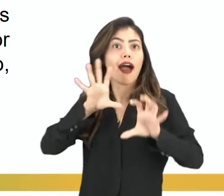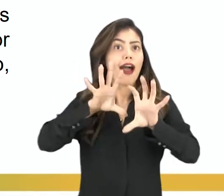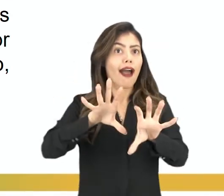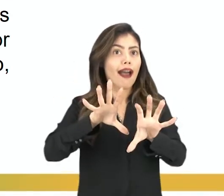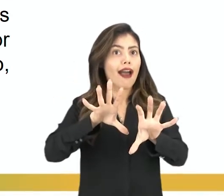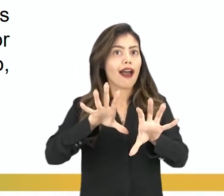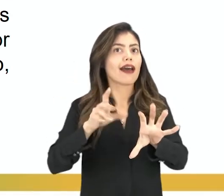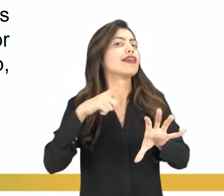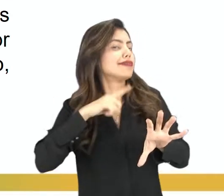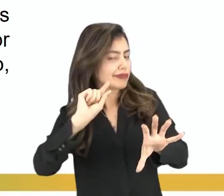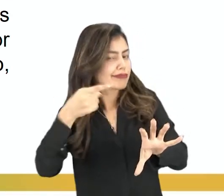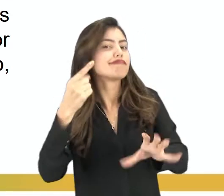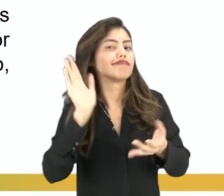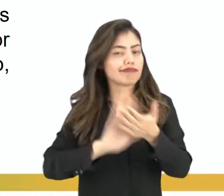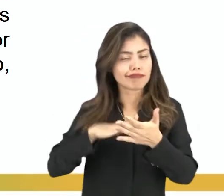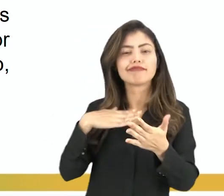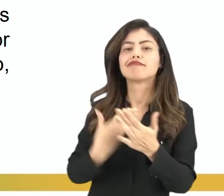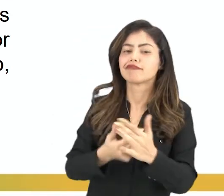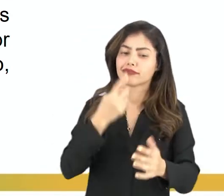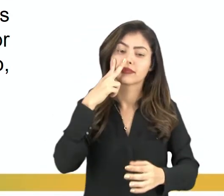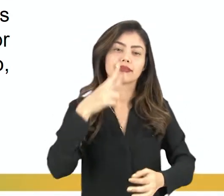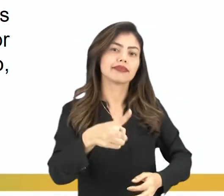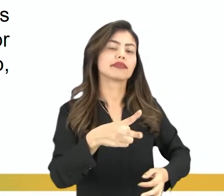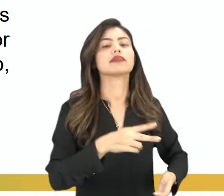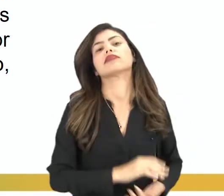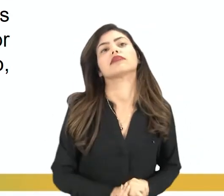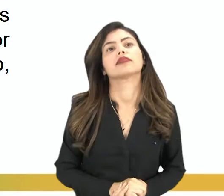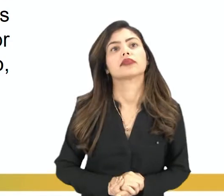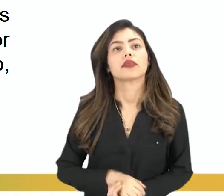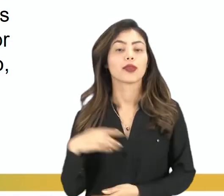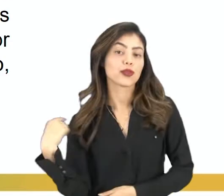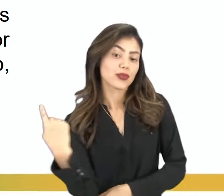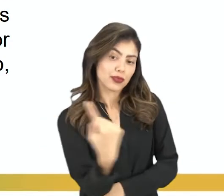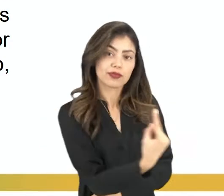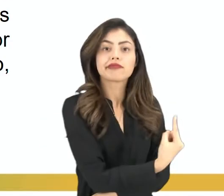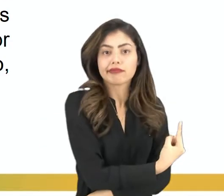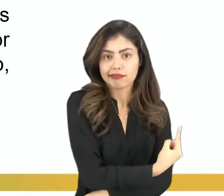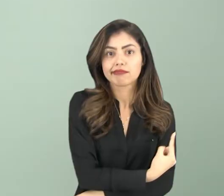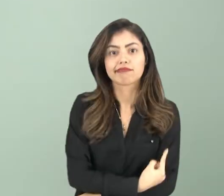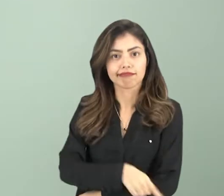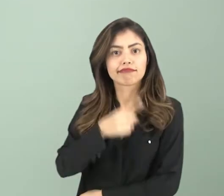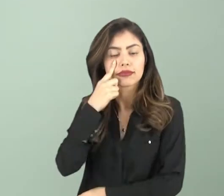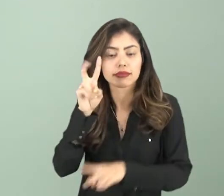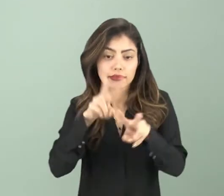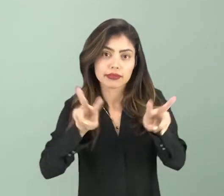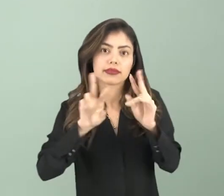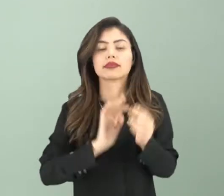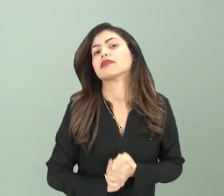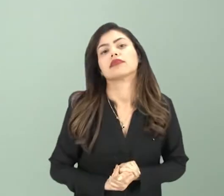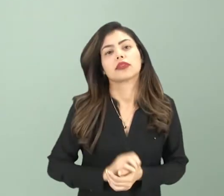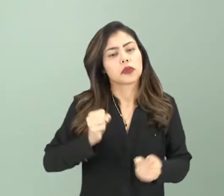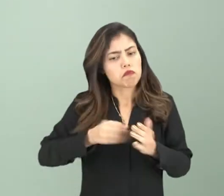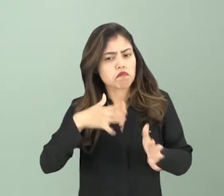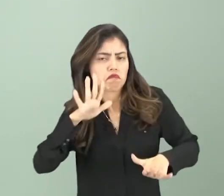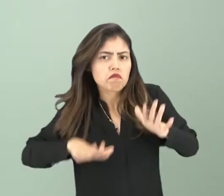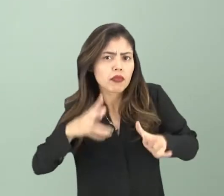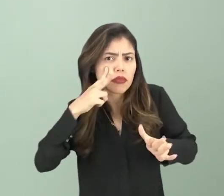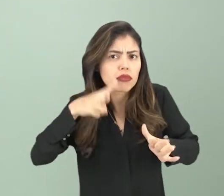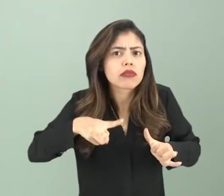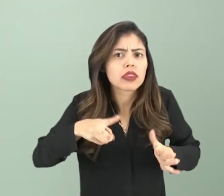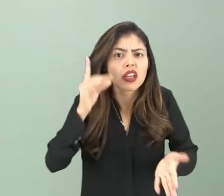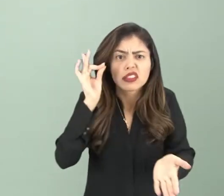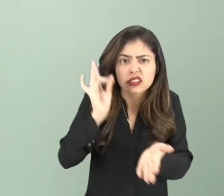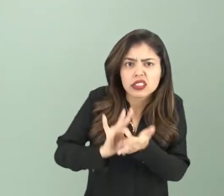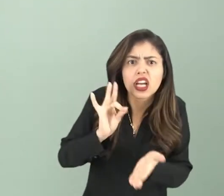aquele que a interpreta. Então é nós, né? Nós que observamos. Nunca necessariamente precisa ser sempre o produtor